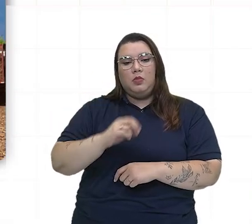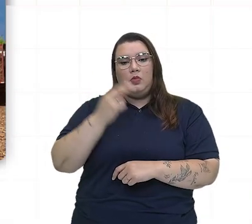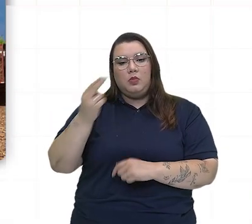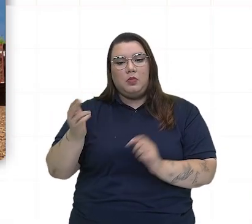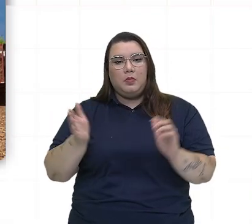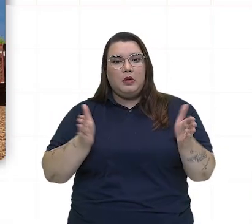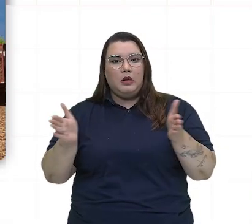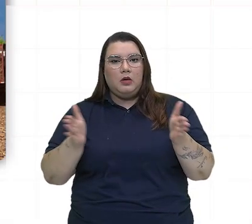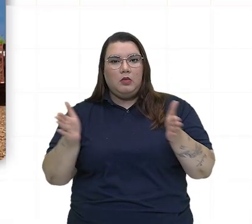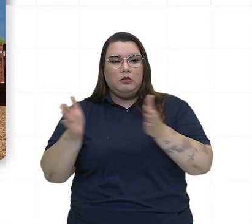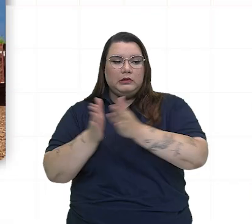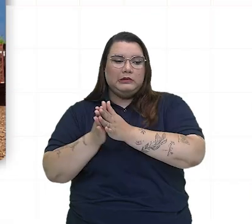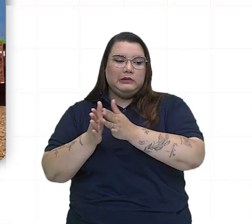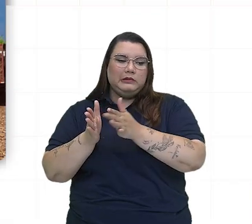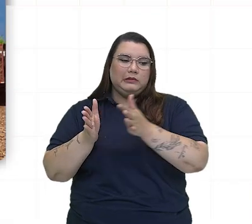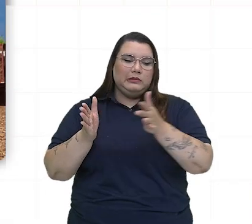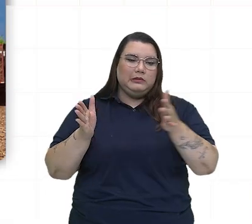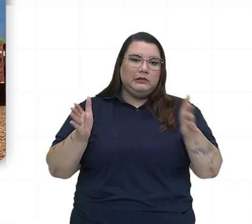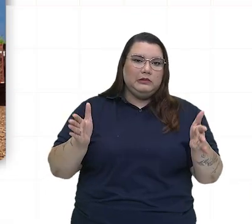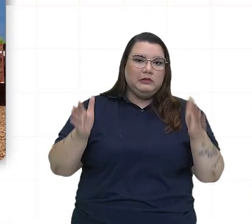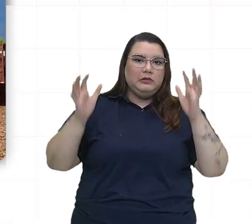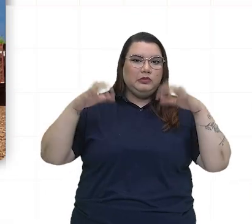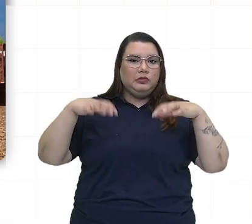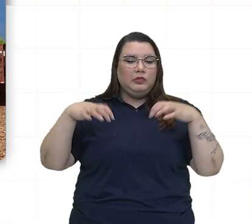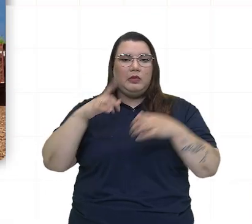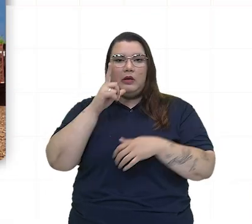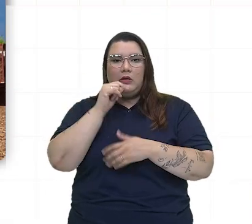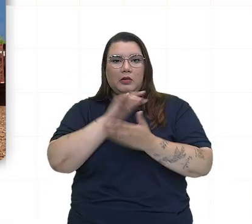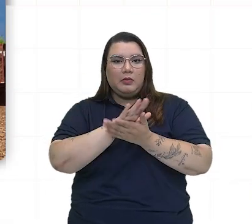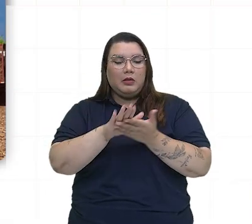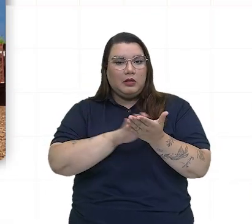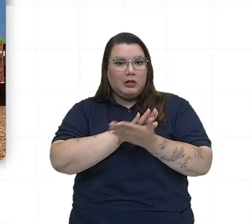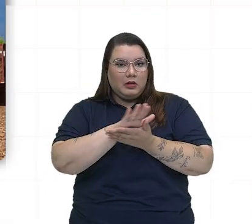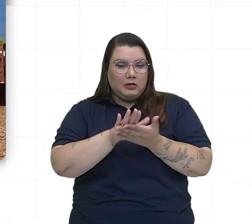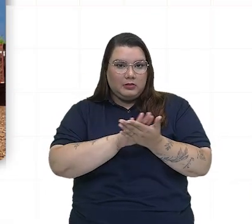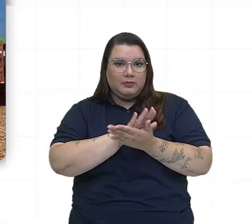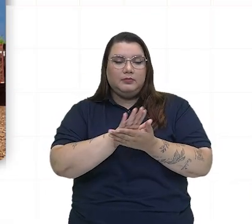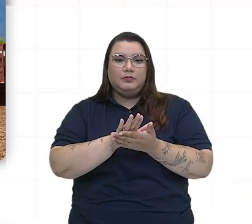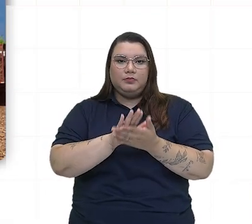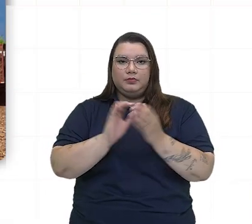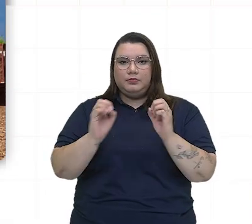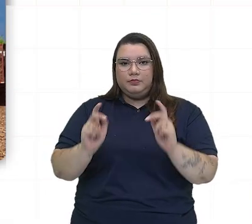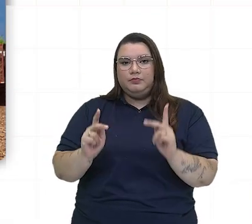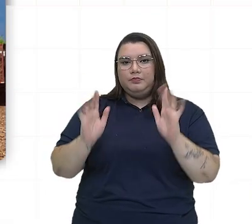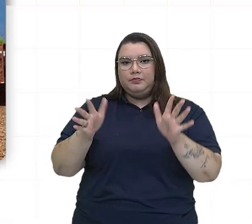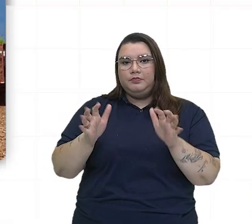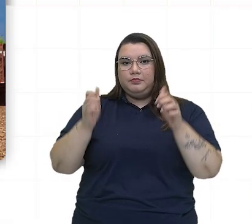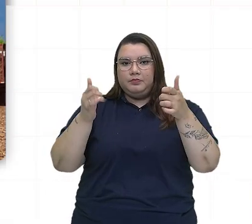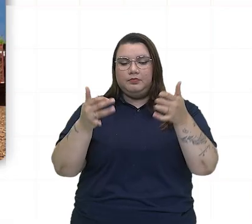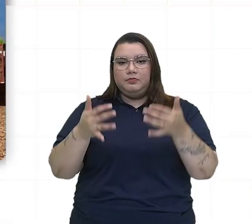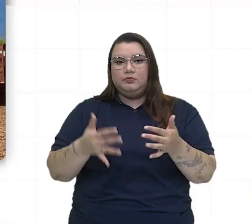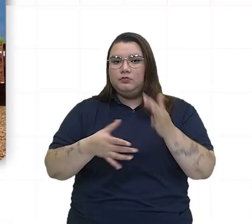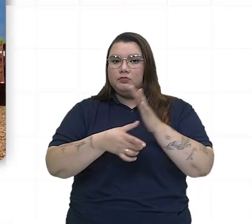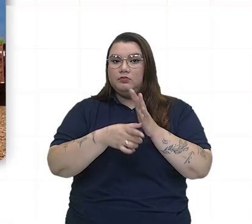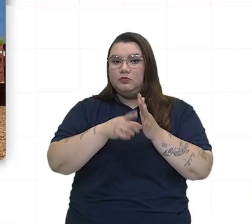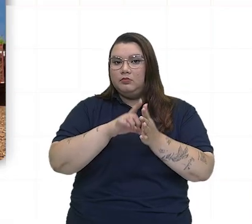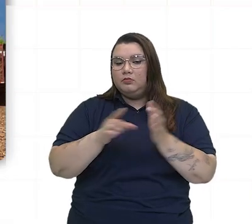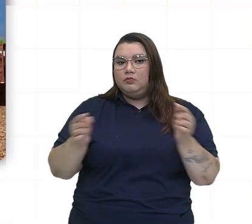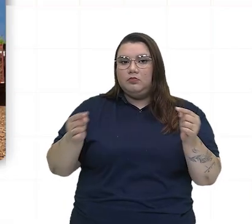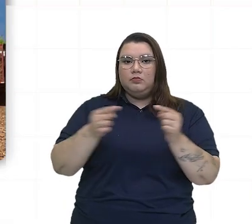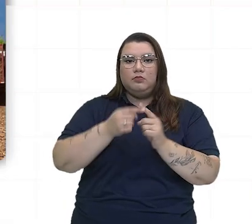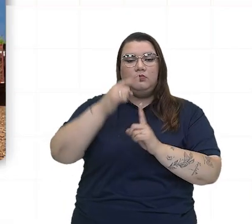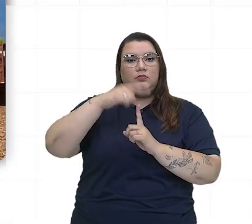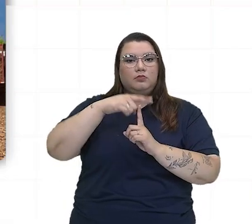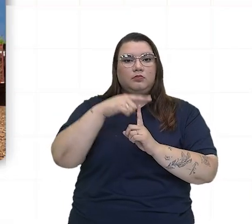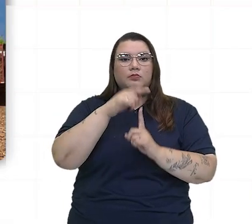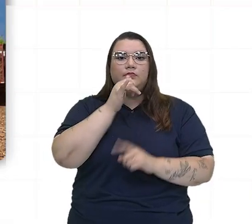estiagem prolongadas, como nós citamos aí o exemplo dos cultivos que acontecem no Nordeste e